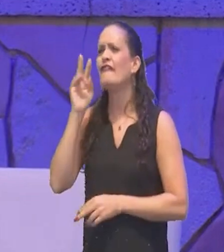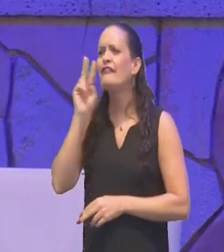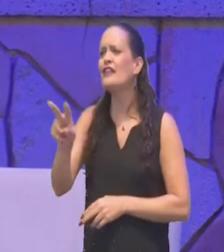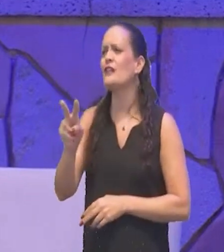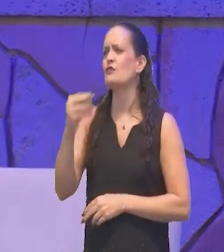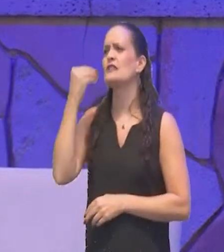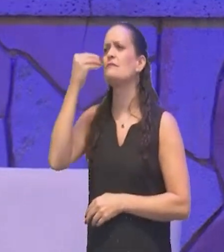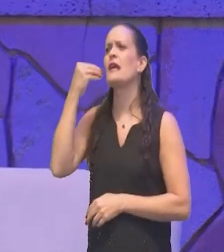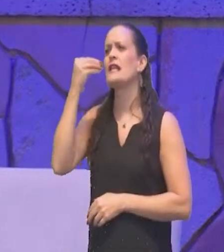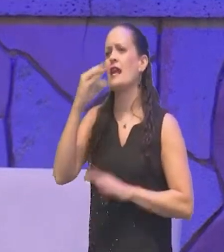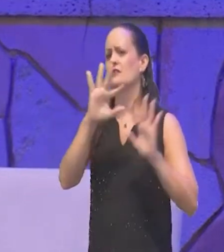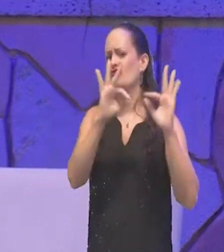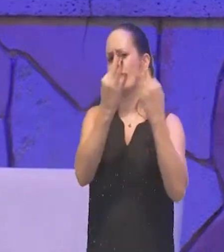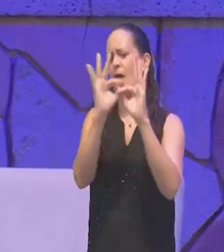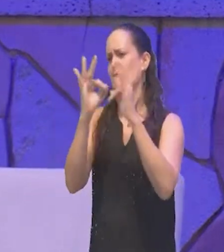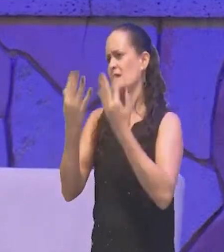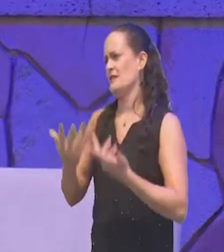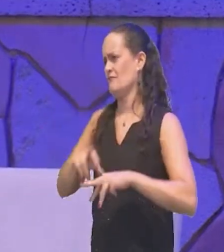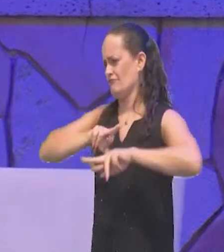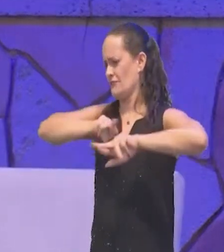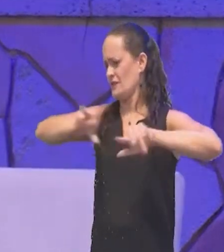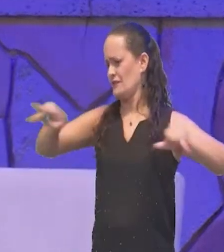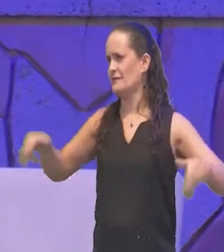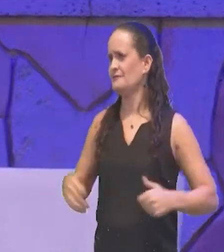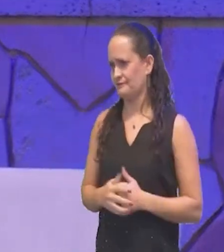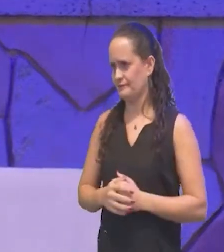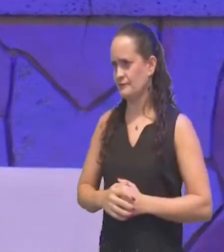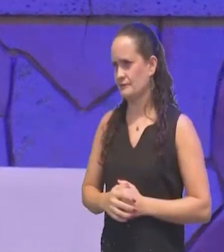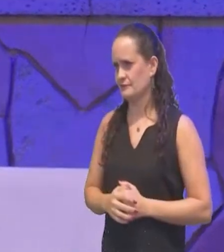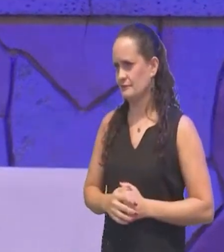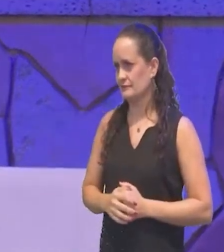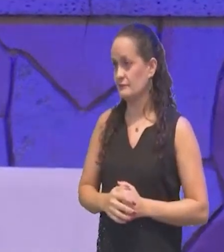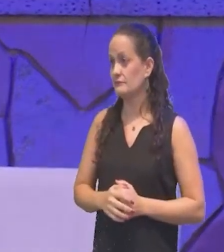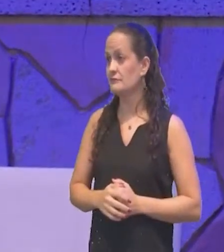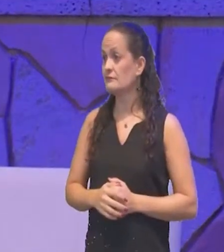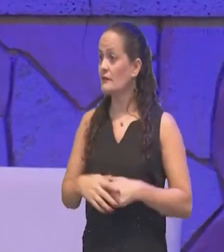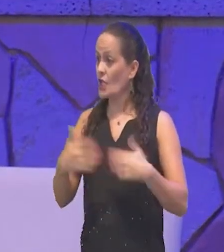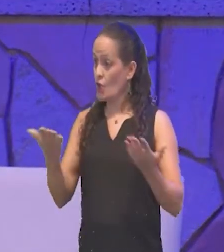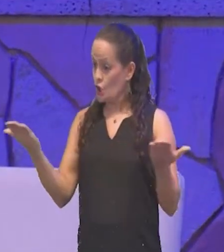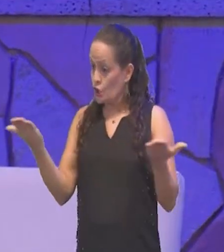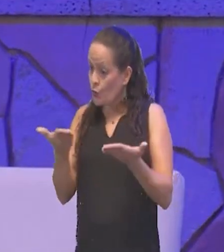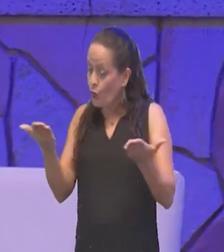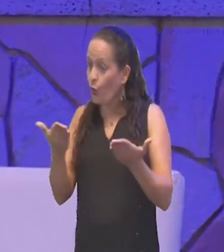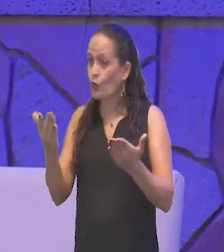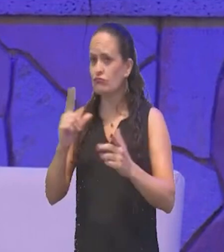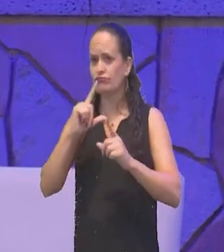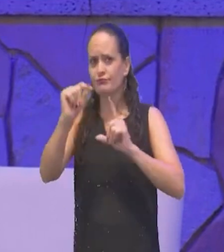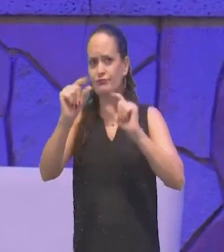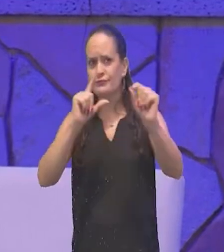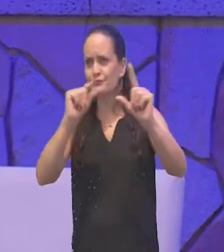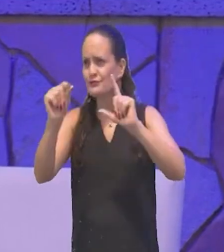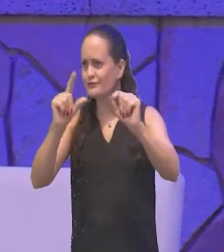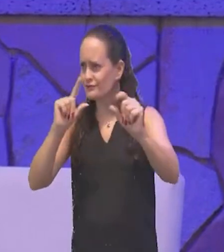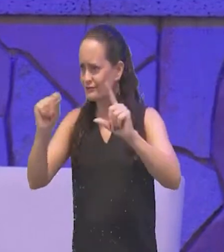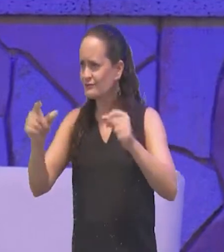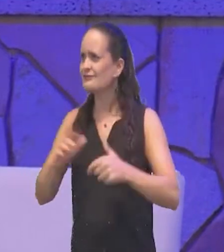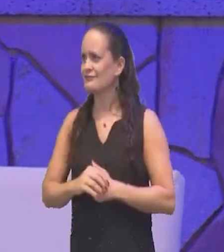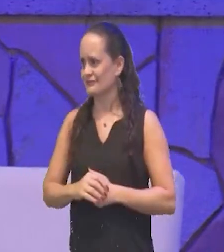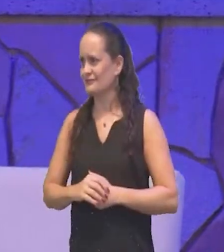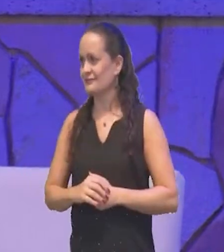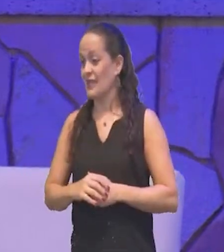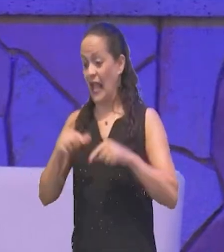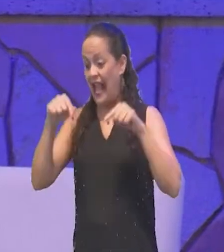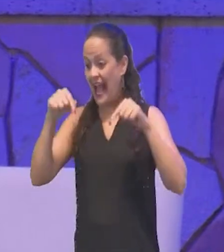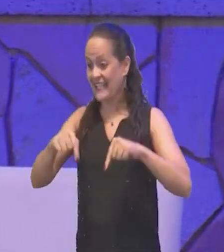vida. Portanto, meus amados, que nós saiamos desta casa de oração, desta casa de Deus, onde aqui nós somos